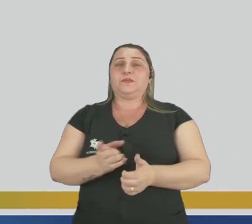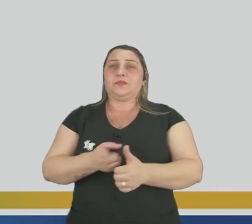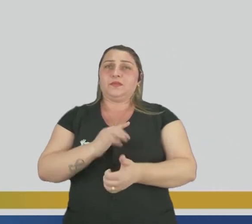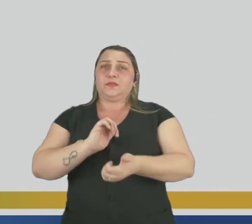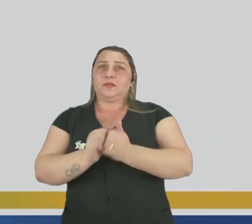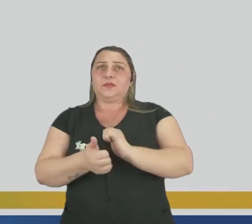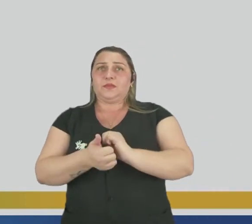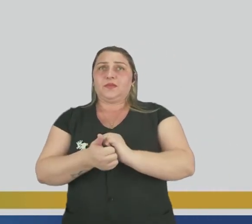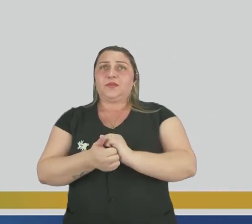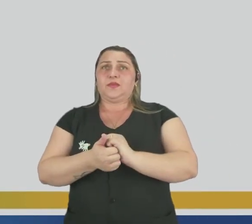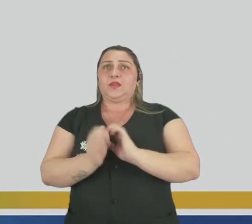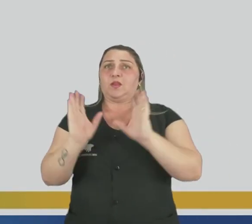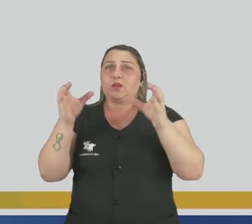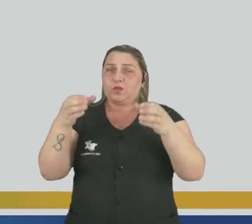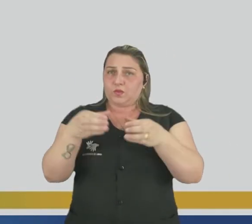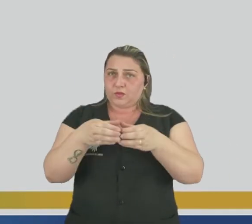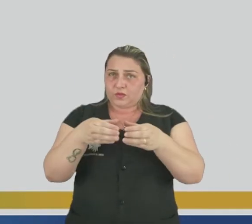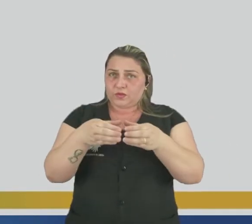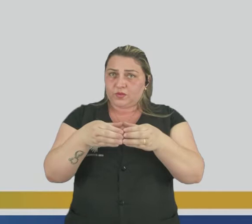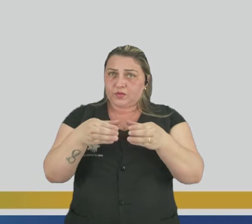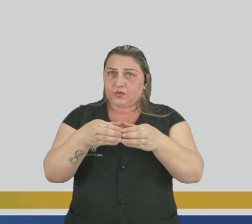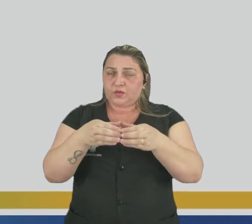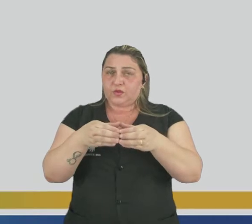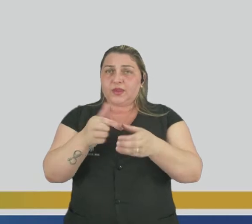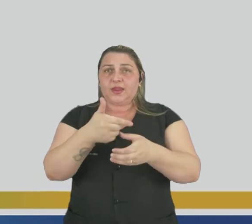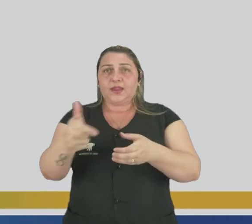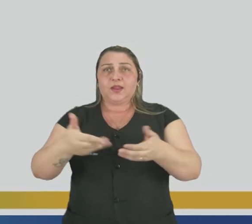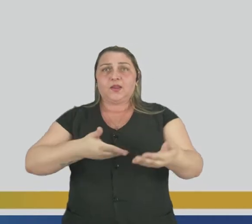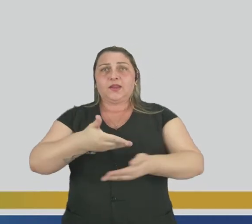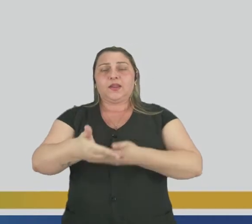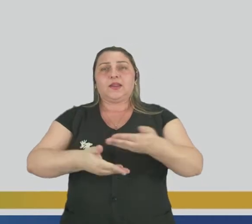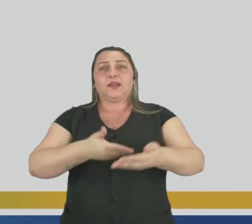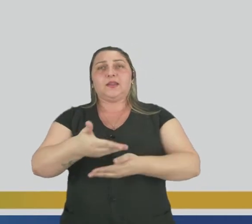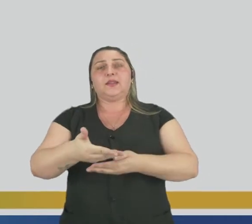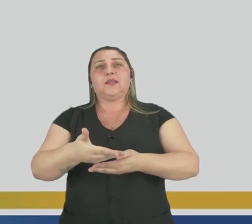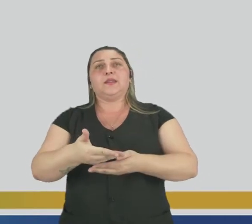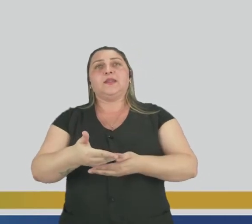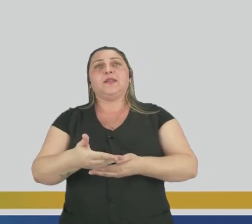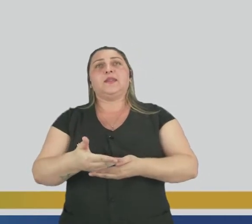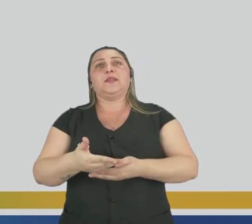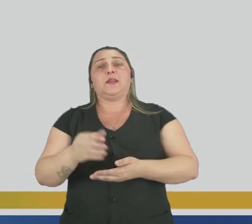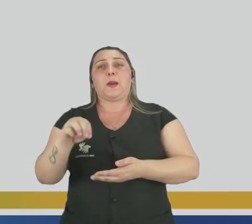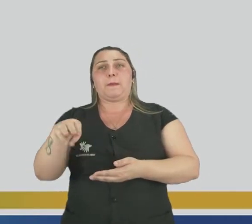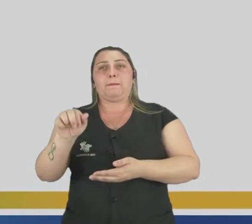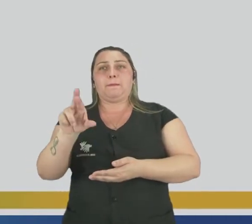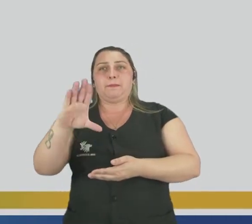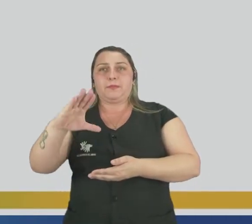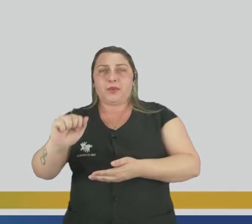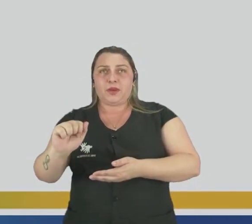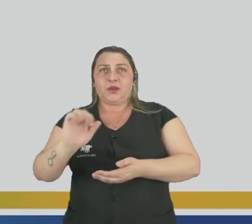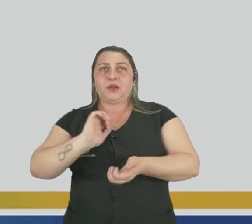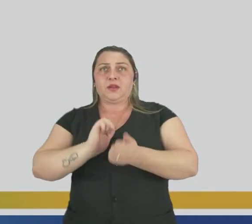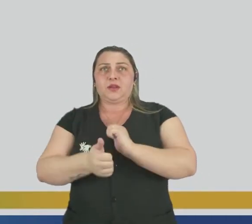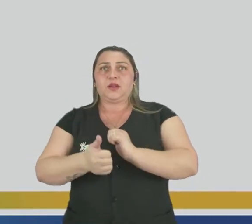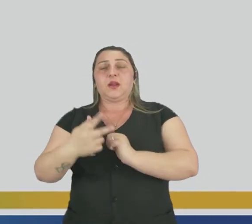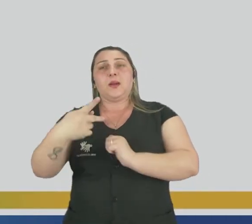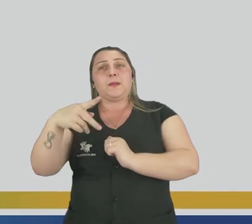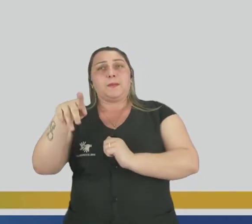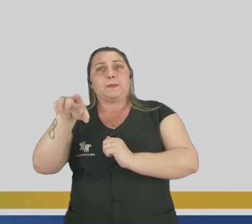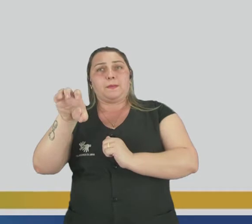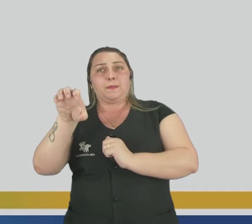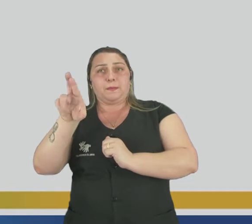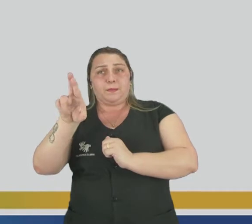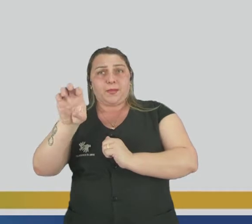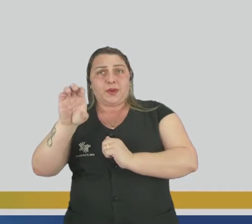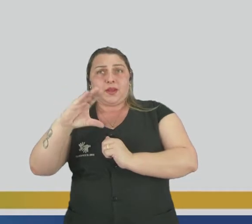dos esportes conjuntos, né? Sem interação entre os adversários, que são os esportes de marca, esportes de